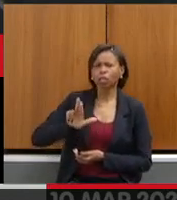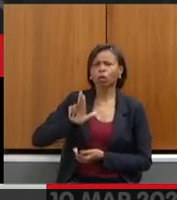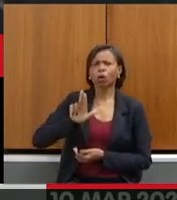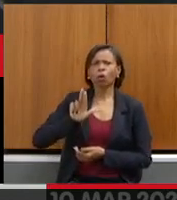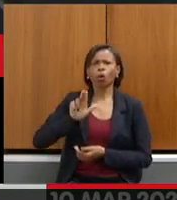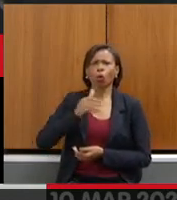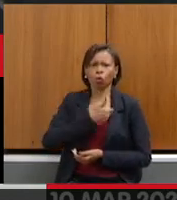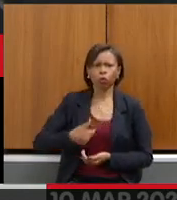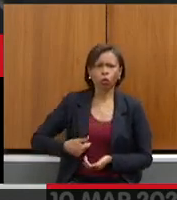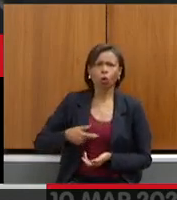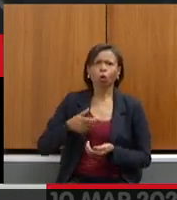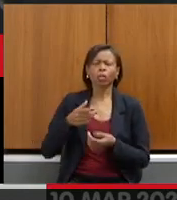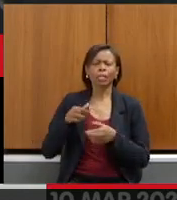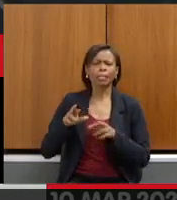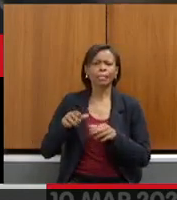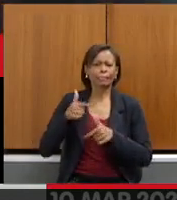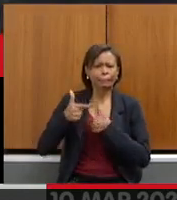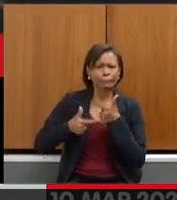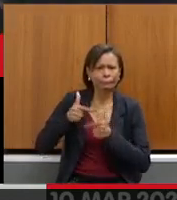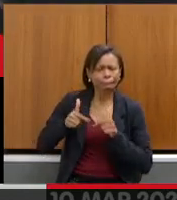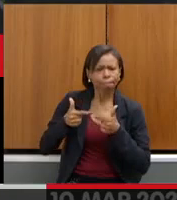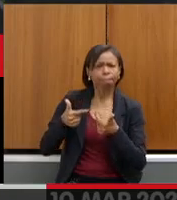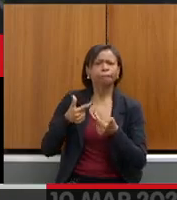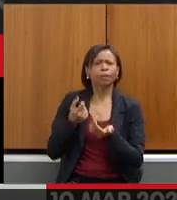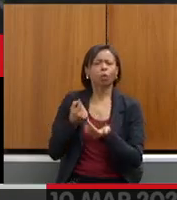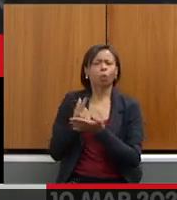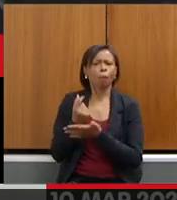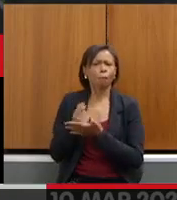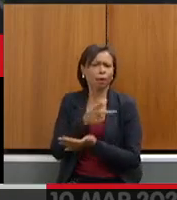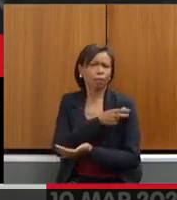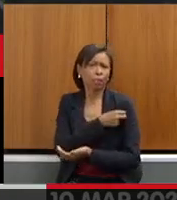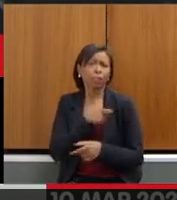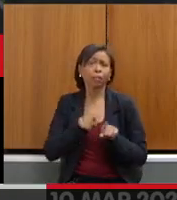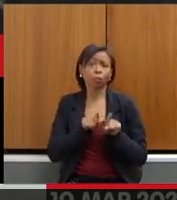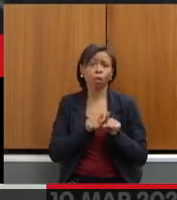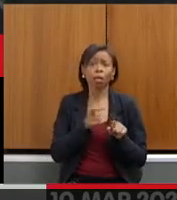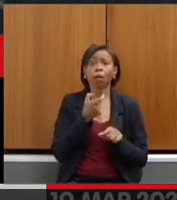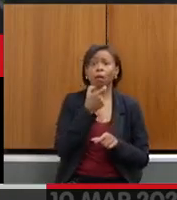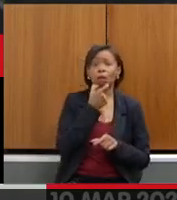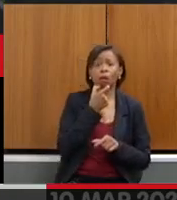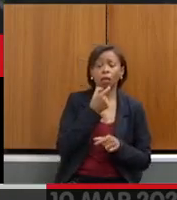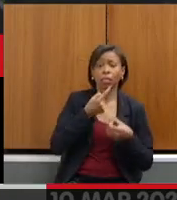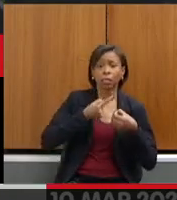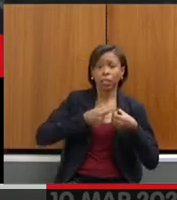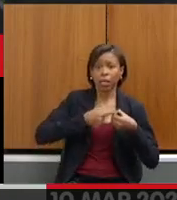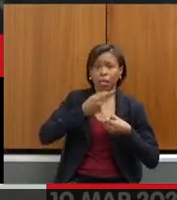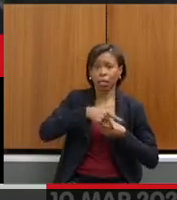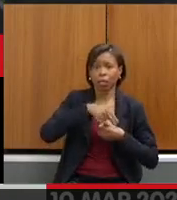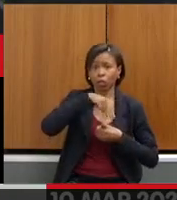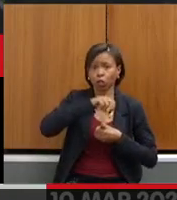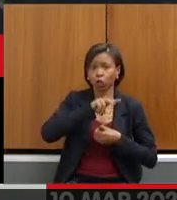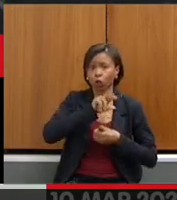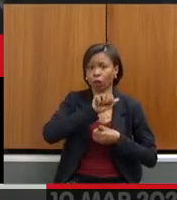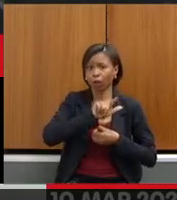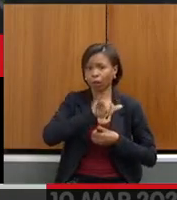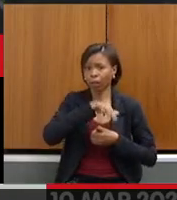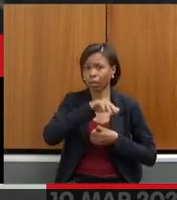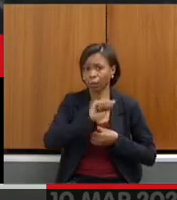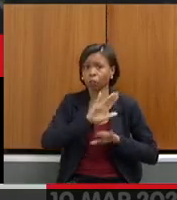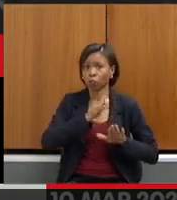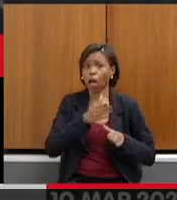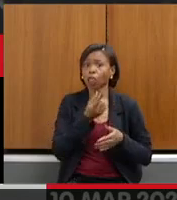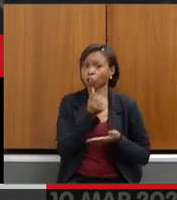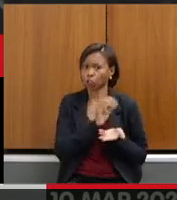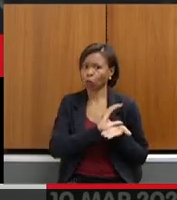recebi um contato do Prefeito João Marcelo por exemplo de Nova Lima que já separou o dinheiro em caixa para comprar Minas Gerais